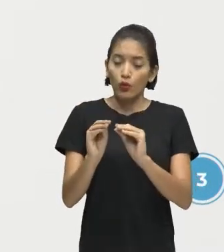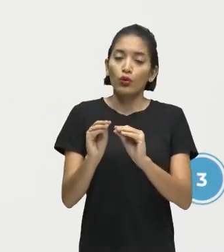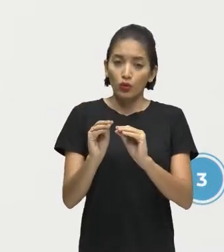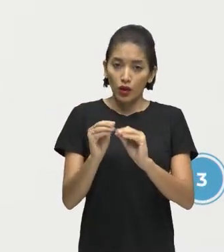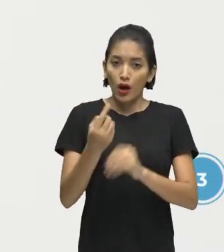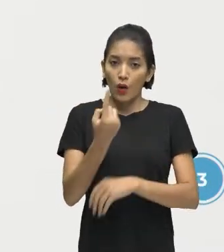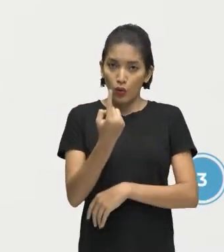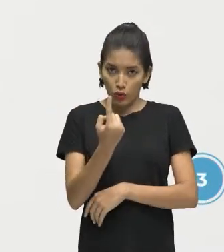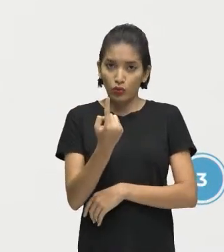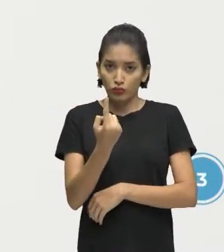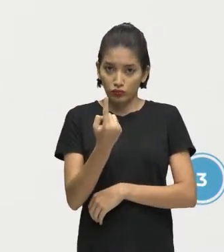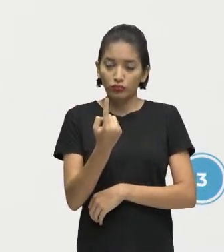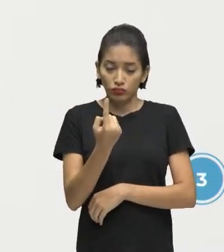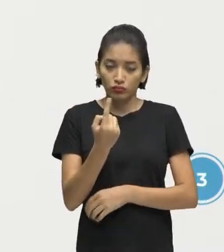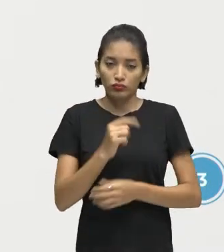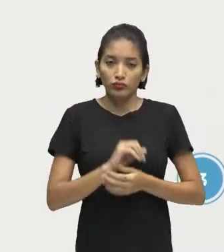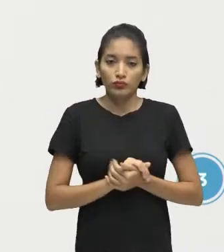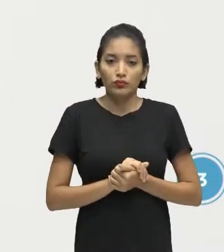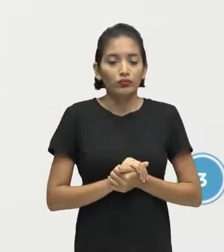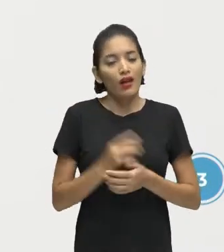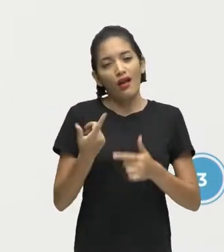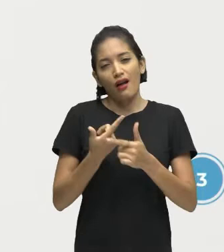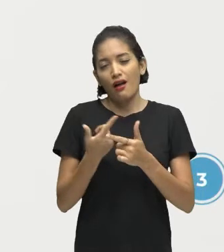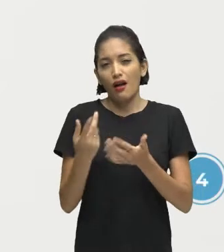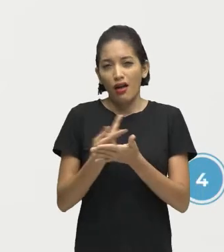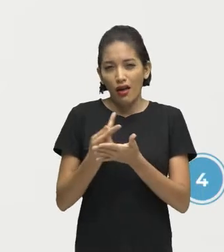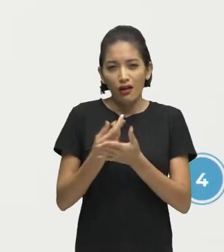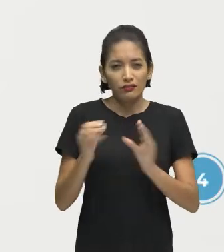na frente, não vai estar errado.